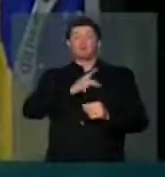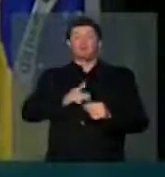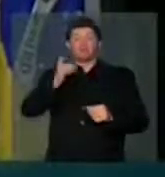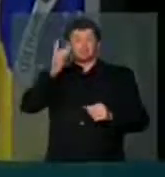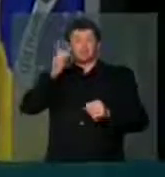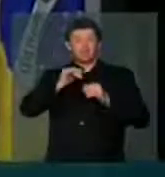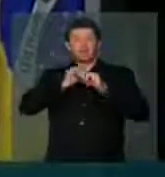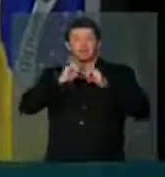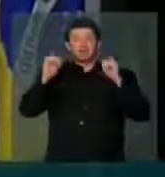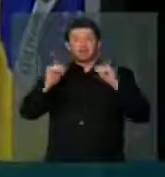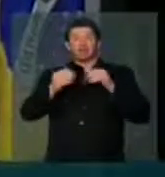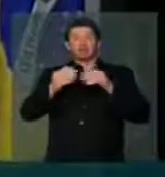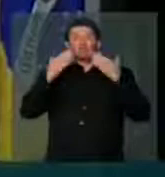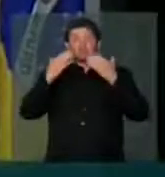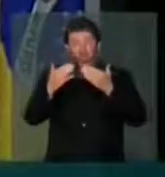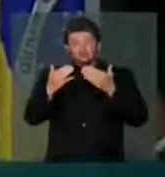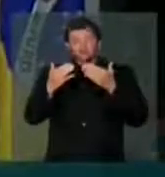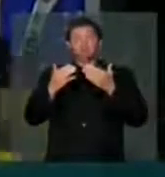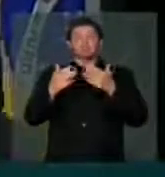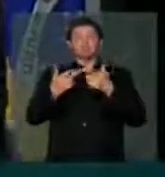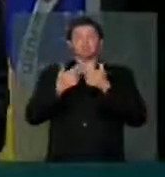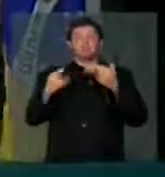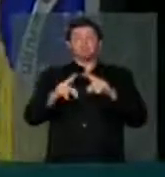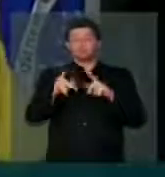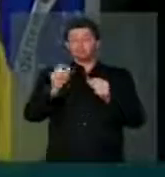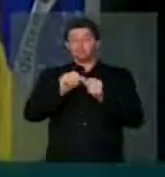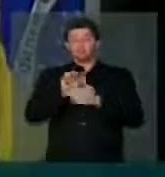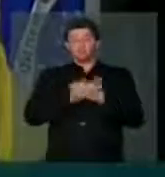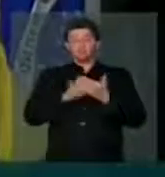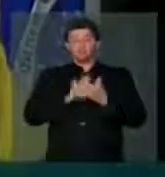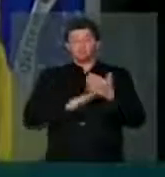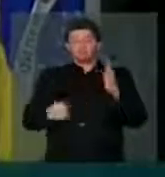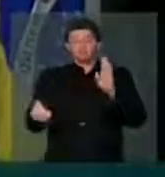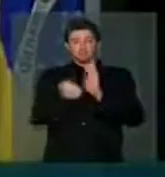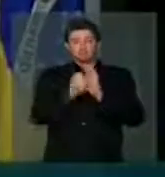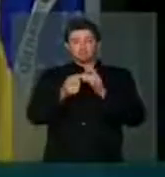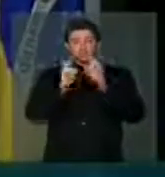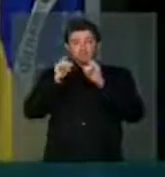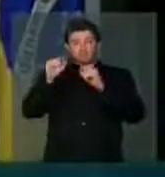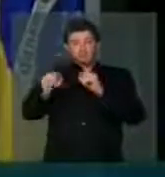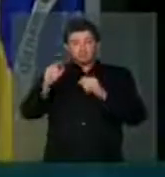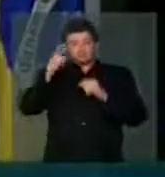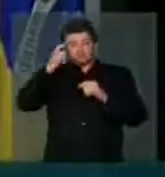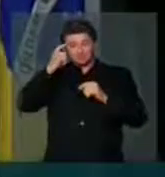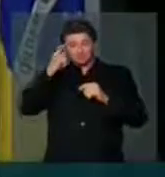apresentar investimentos astronômicos e nada a fazer. Uma marca dessa administração